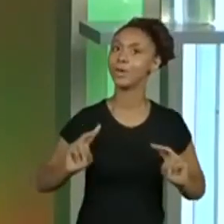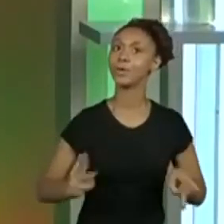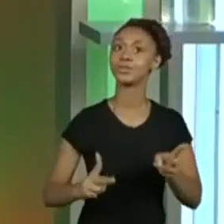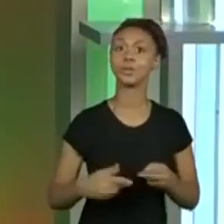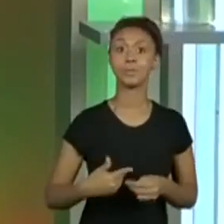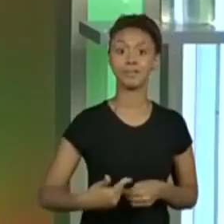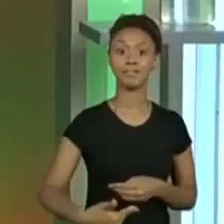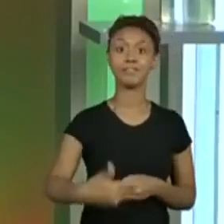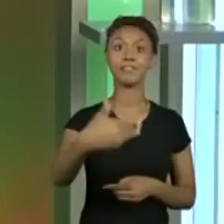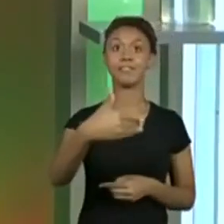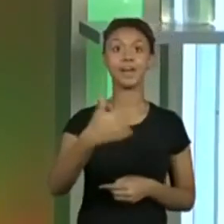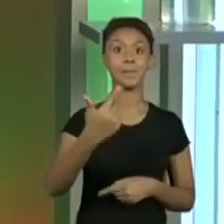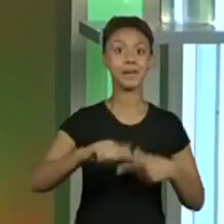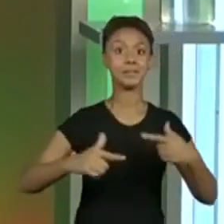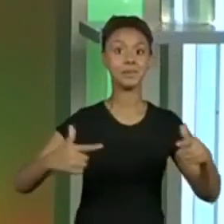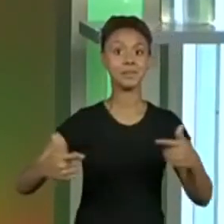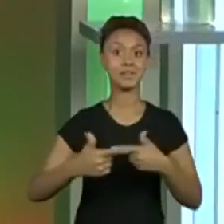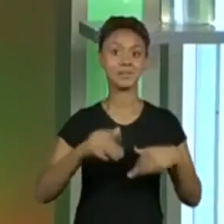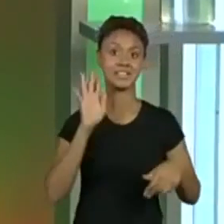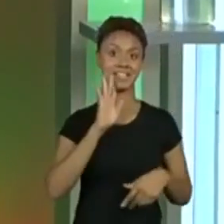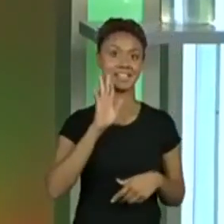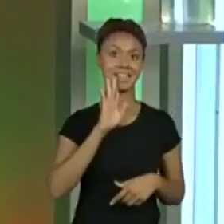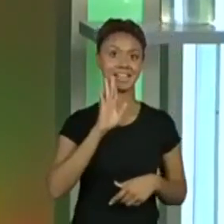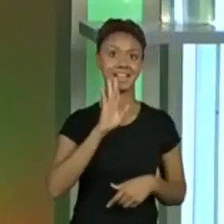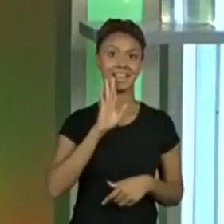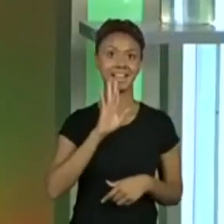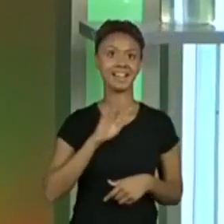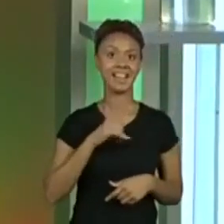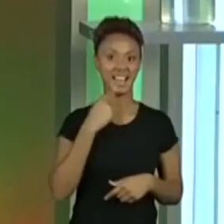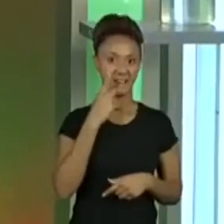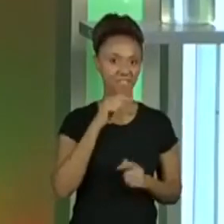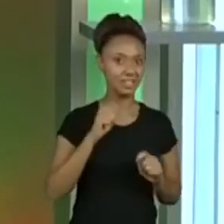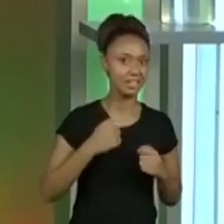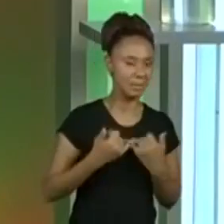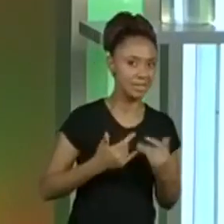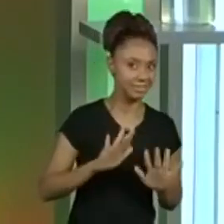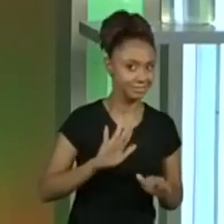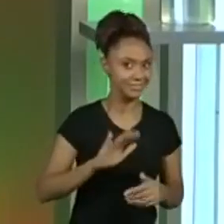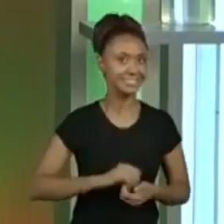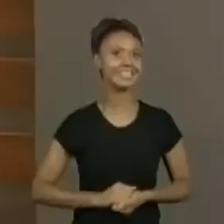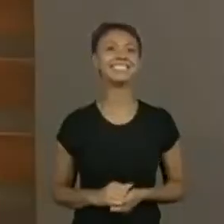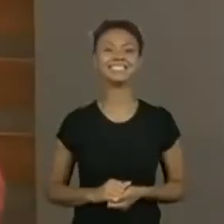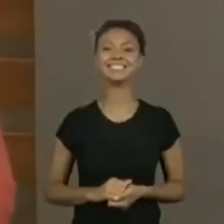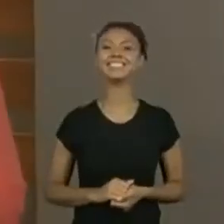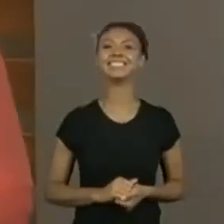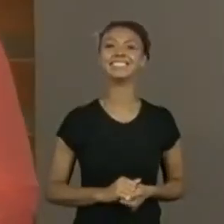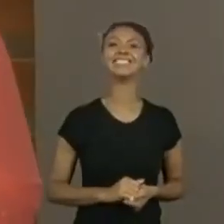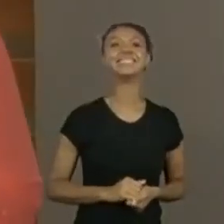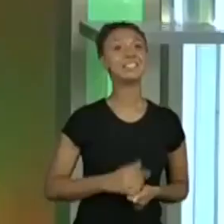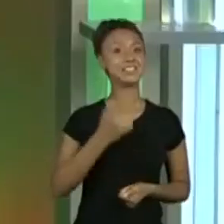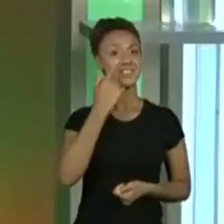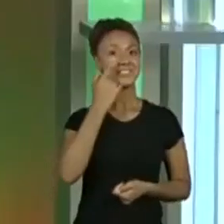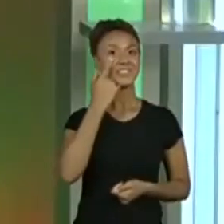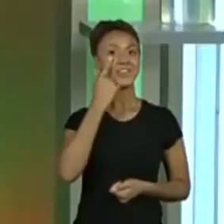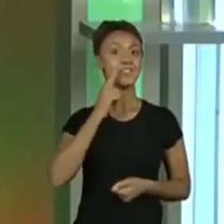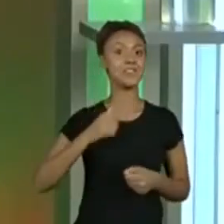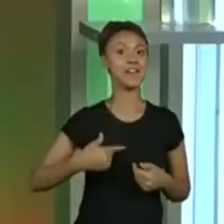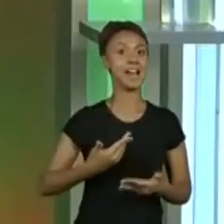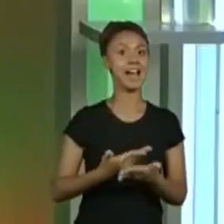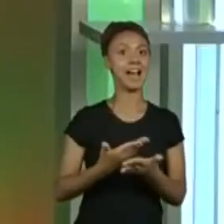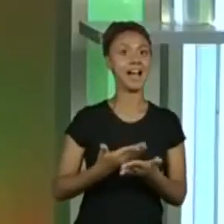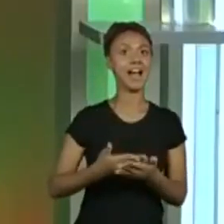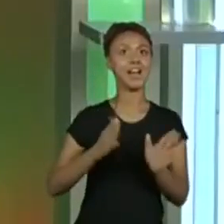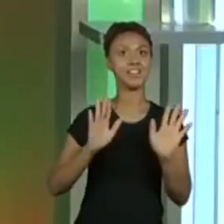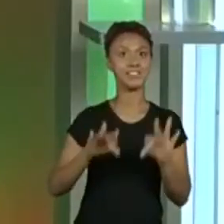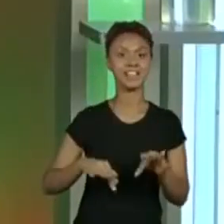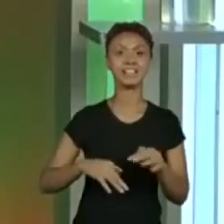porque daqui a pouco vem bastante coisa boa para aí. Eu acho que a gente vai brincar, tá bom? Daqui a pouco a gente vai brincar. Mas vamos lá, então, terminar aí essa atividade que